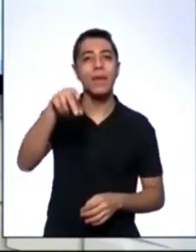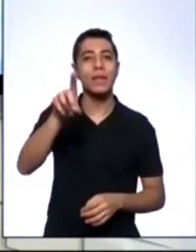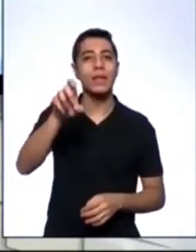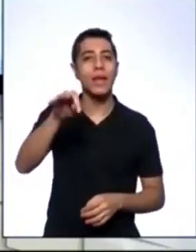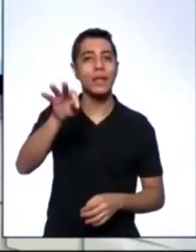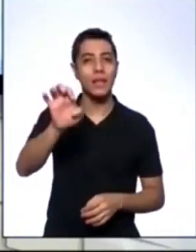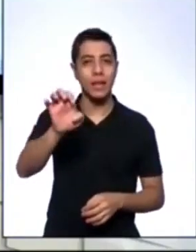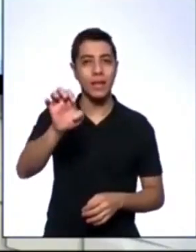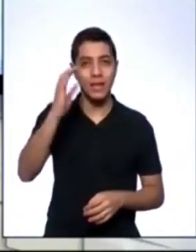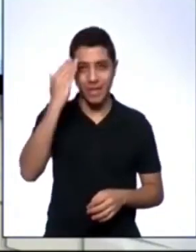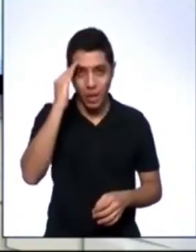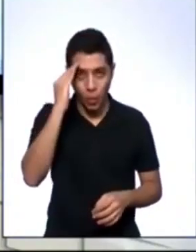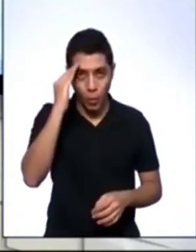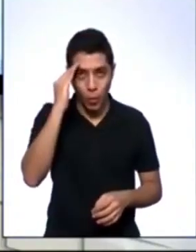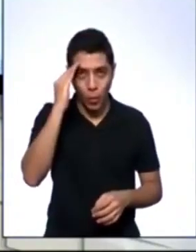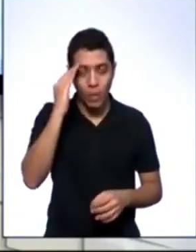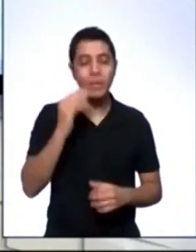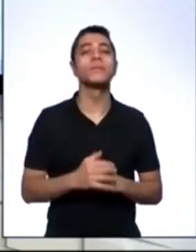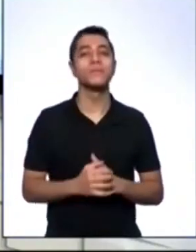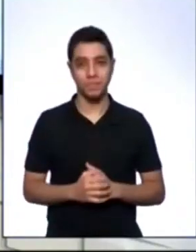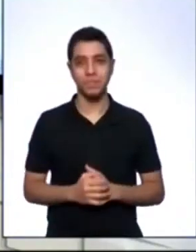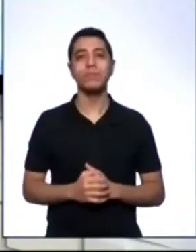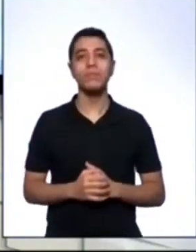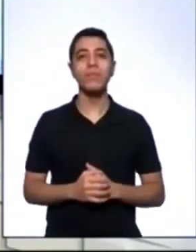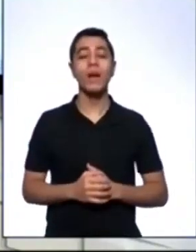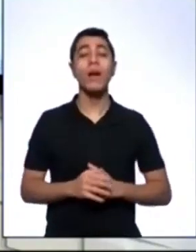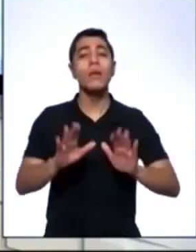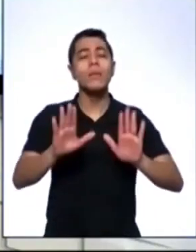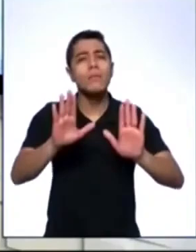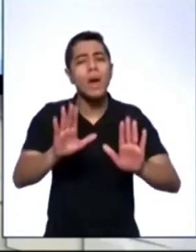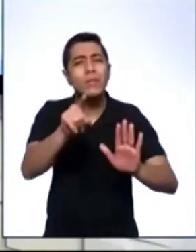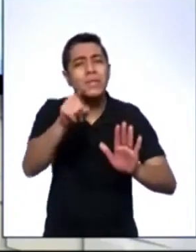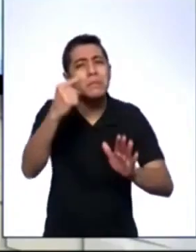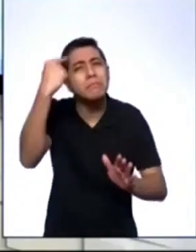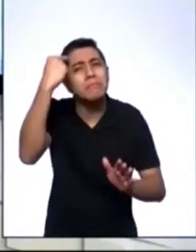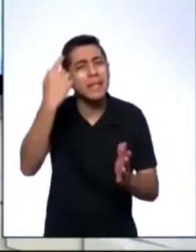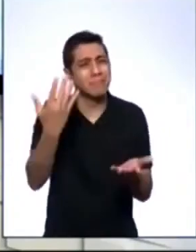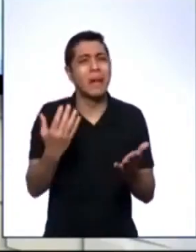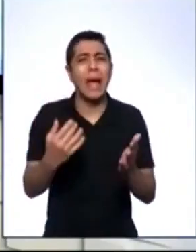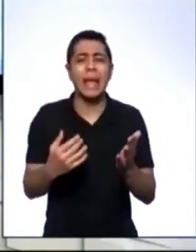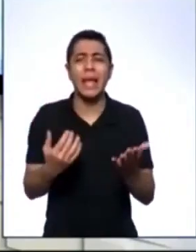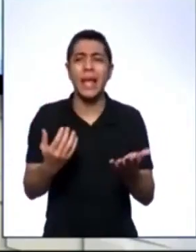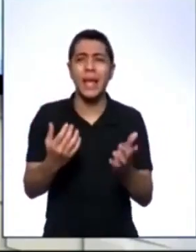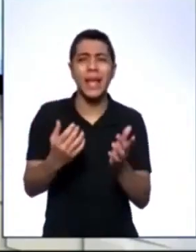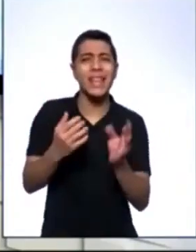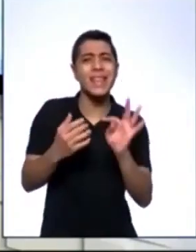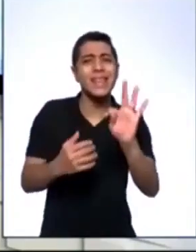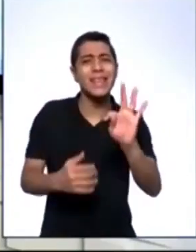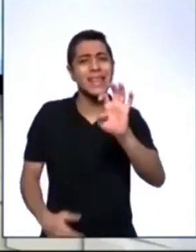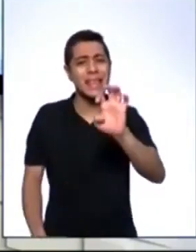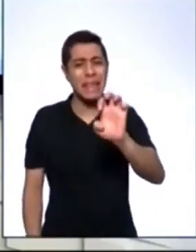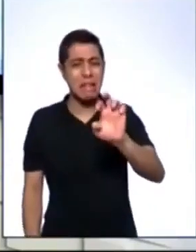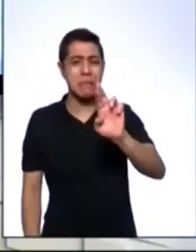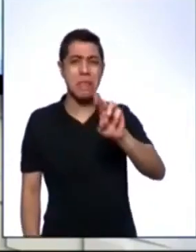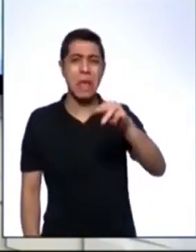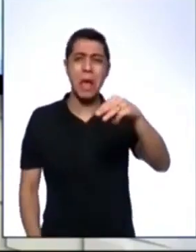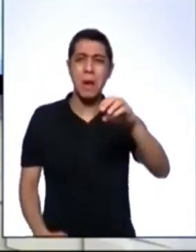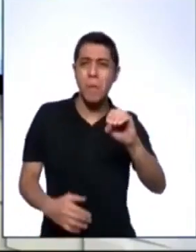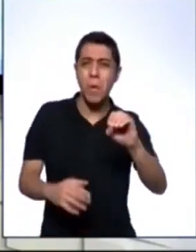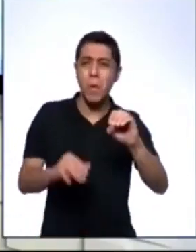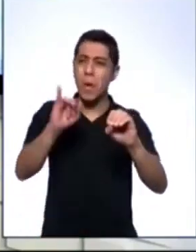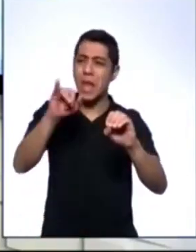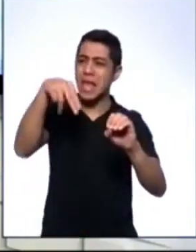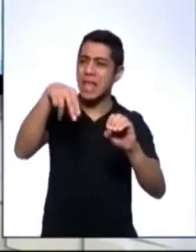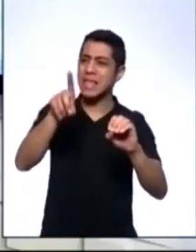calma porque aí você vai falar me espera aí tem uma independente o senhor o chamou